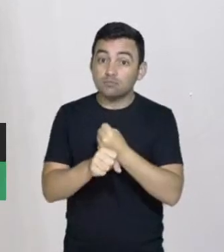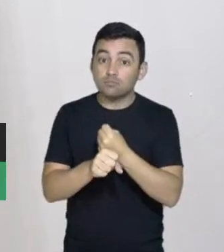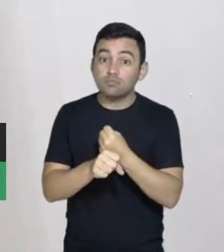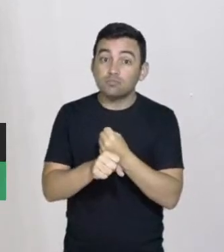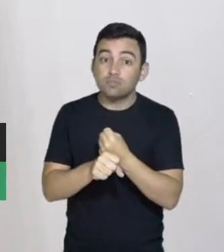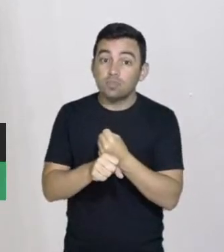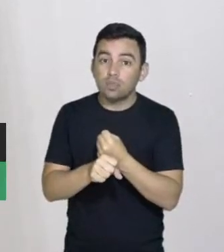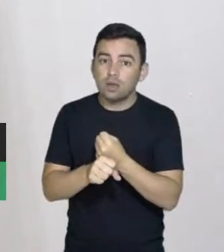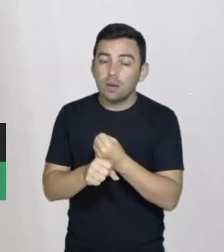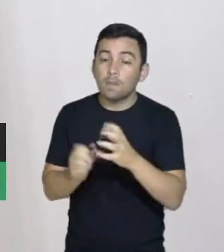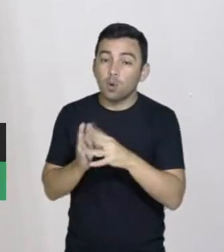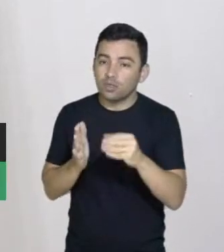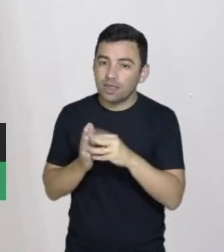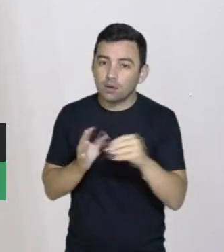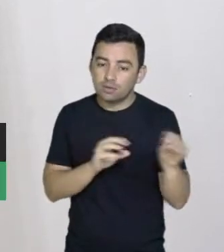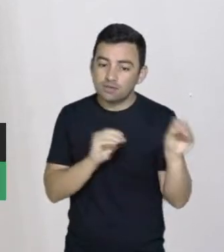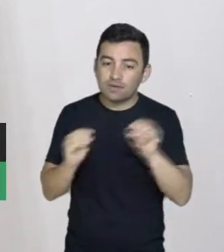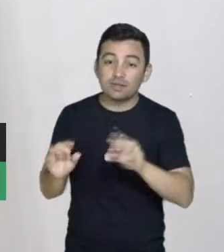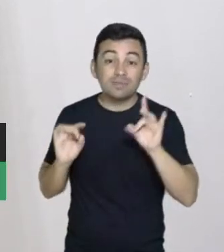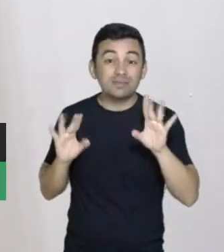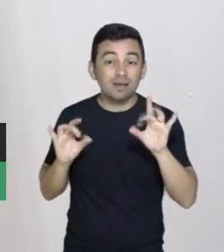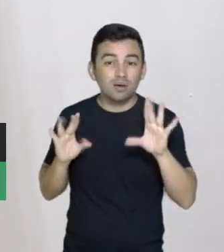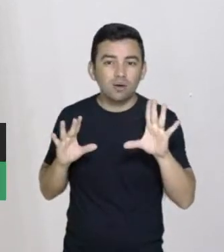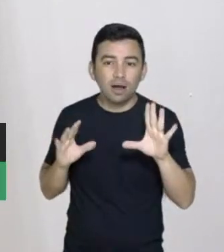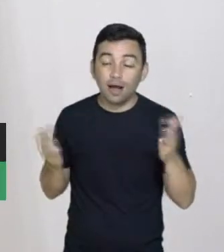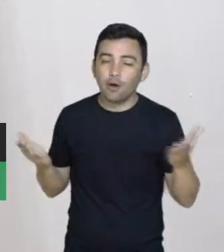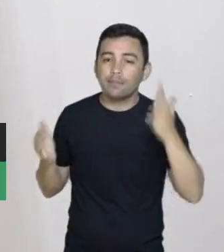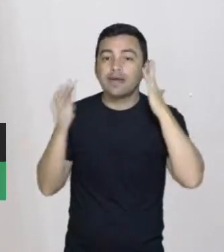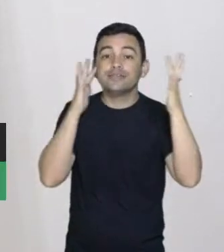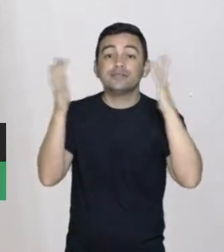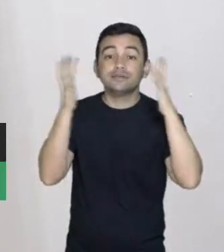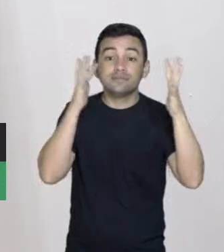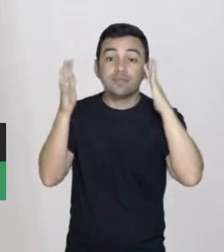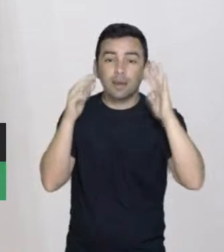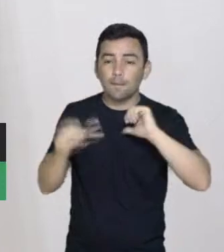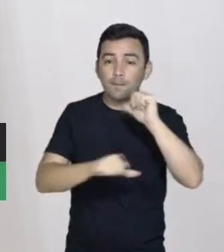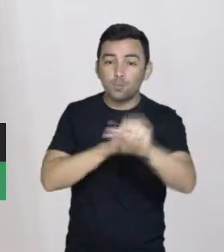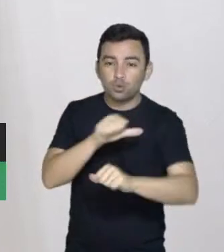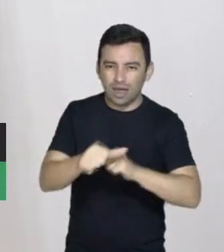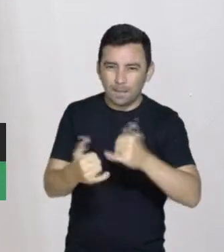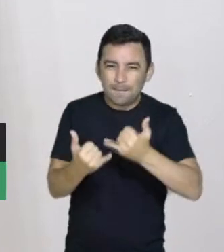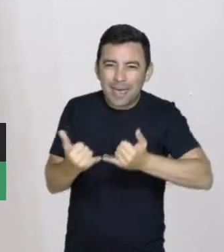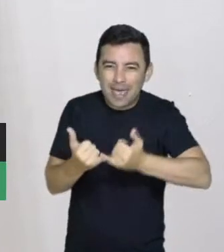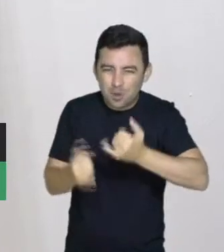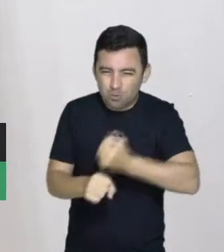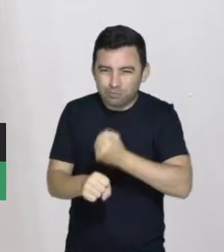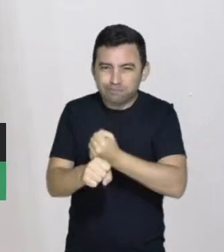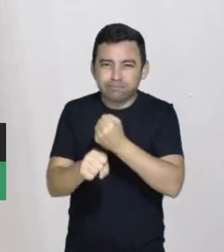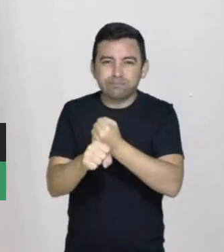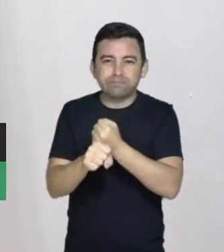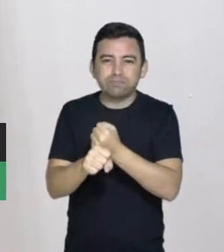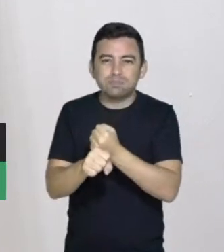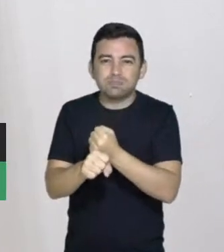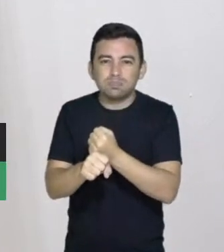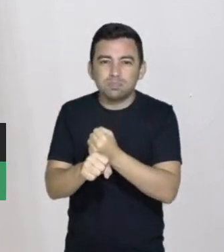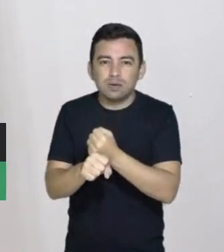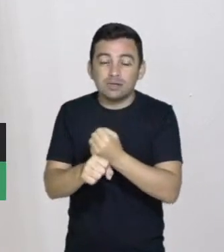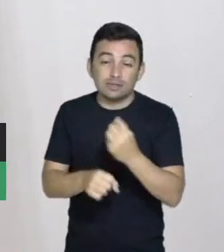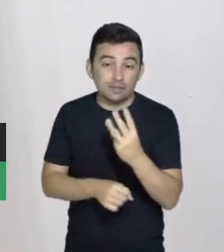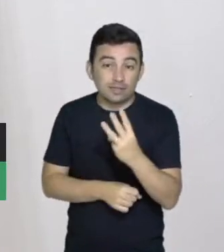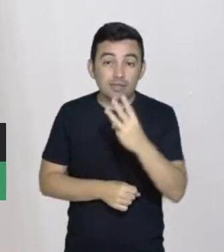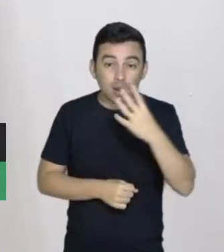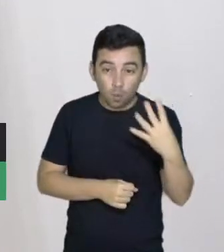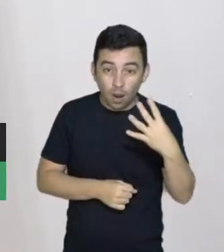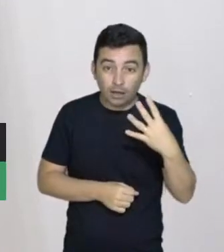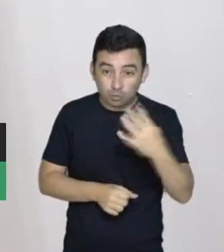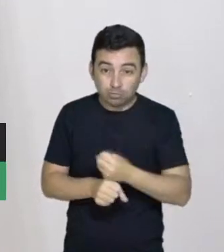no modelo de transferências especiais. Imagina agora converter, no meio da execução da obra, deputado Carlos Humberto, 34 obras